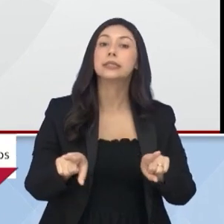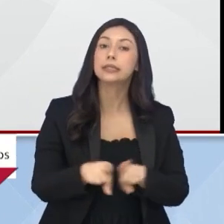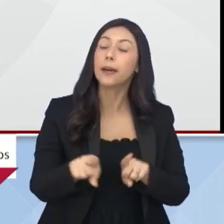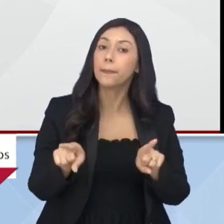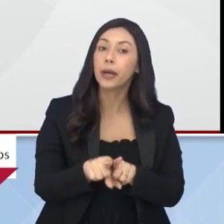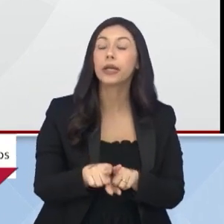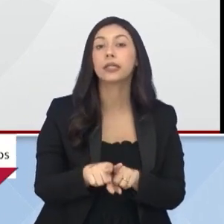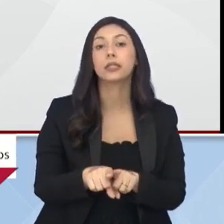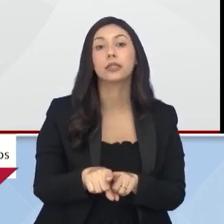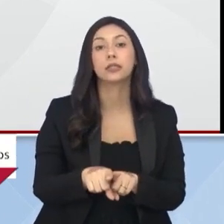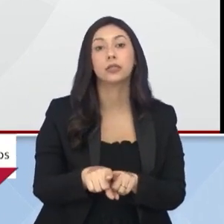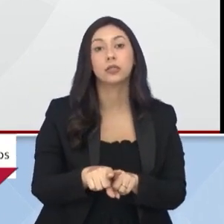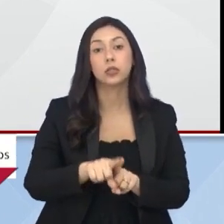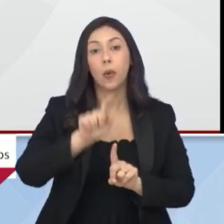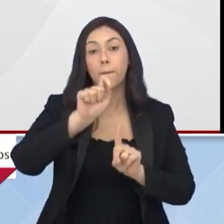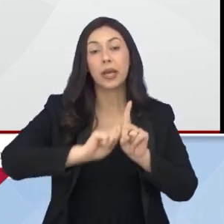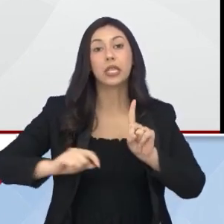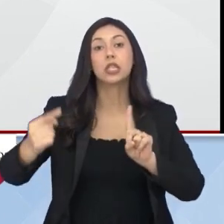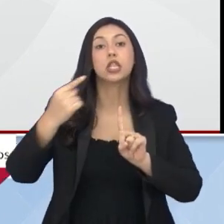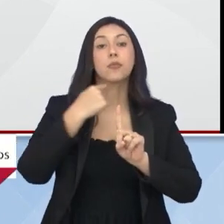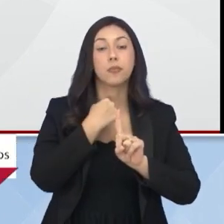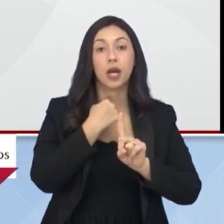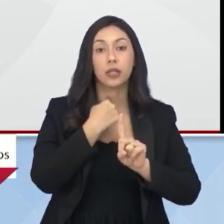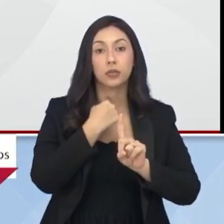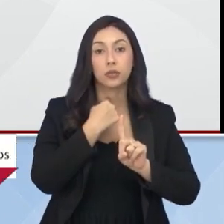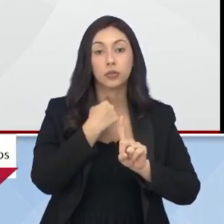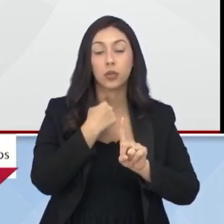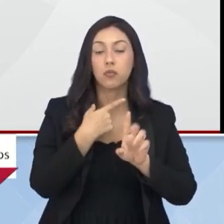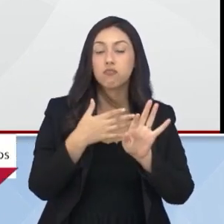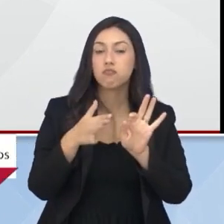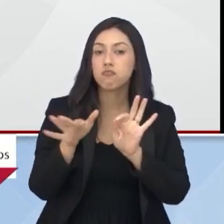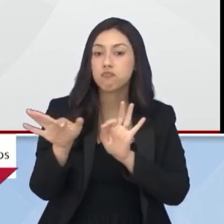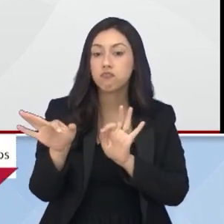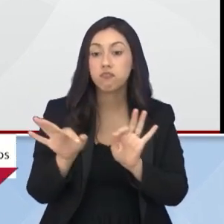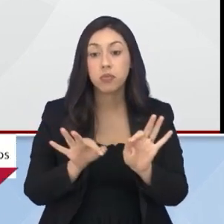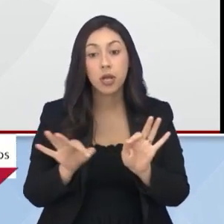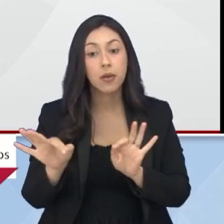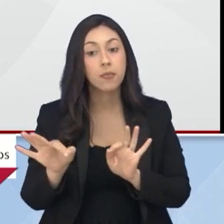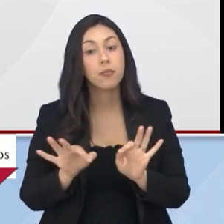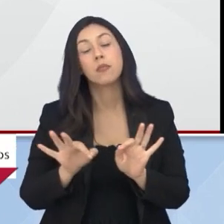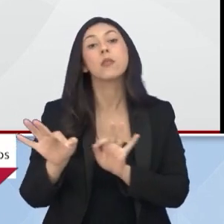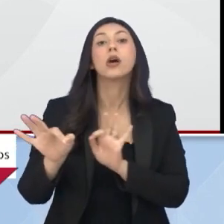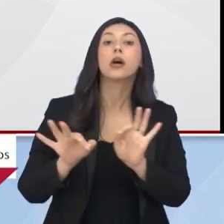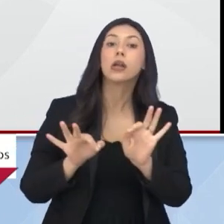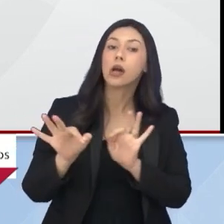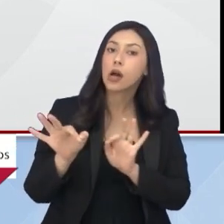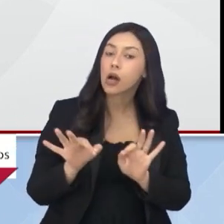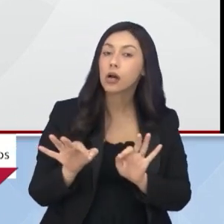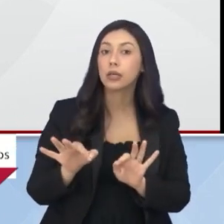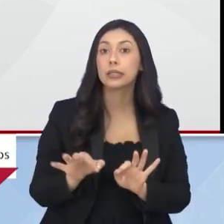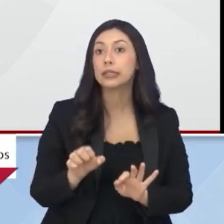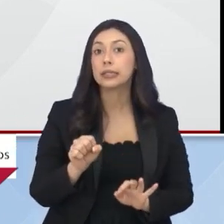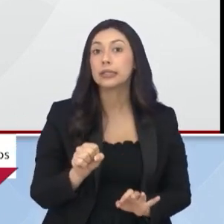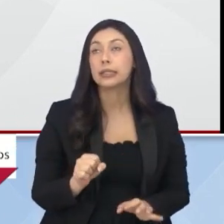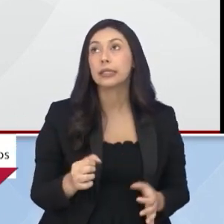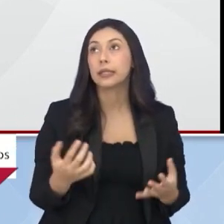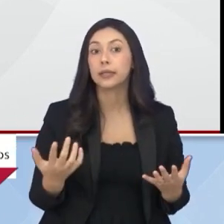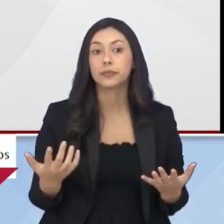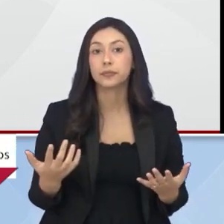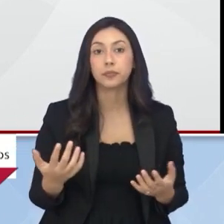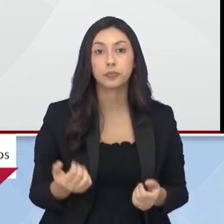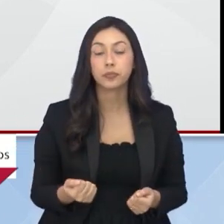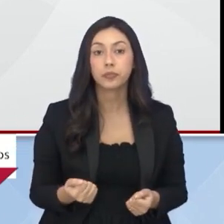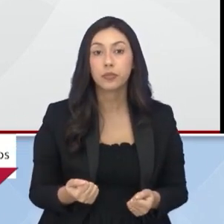sempre fazer com base no mês de abril da situação de liquidez financeira tirando ragar tirando